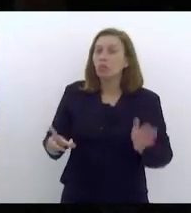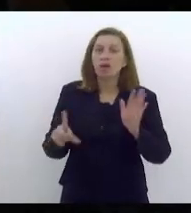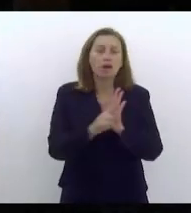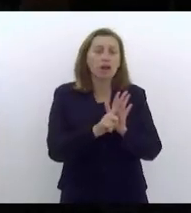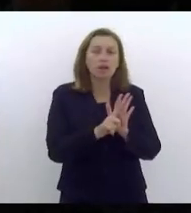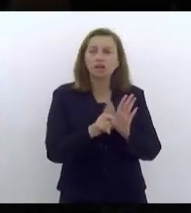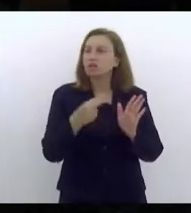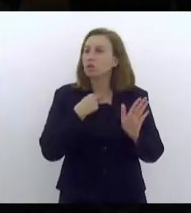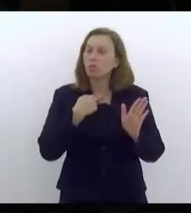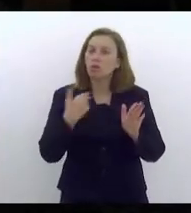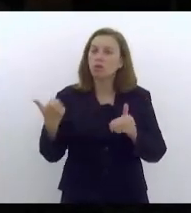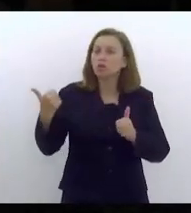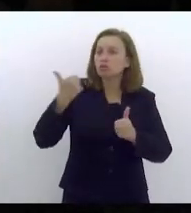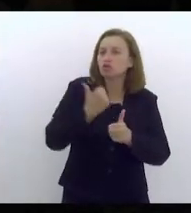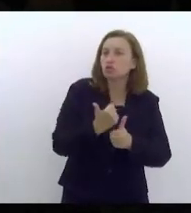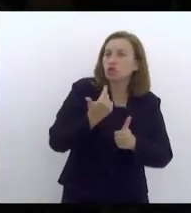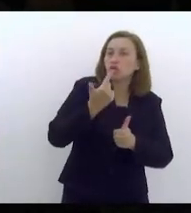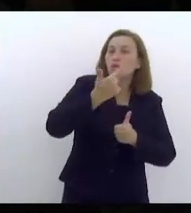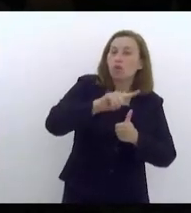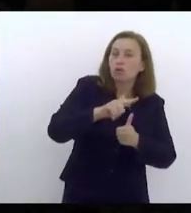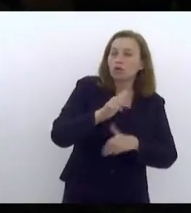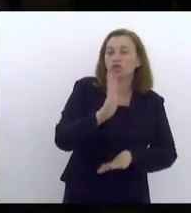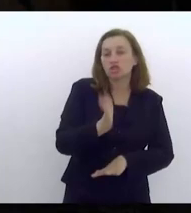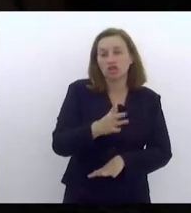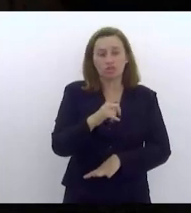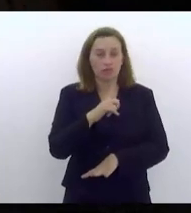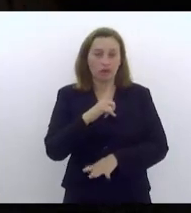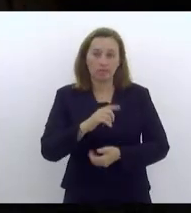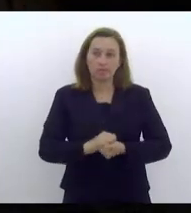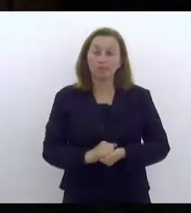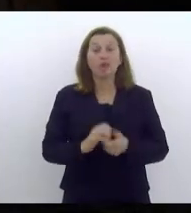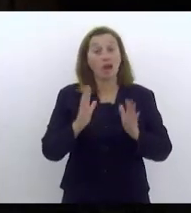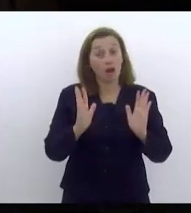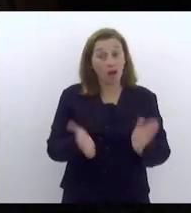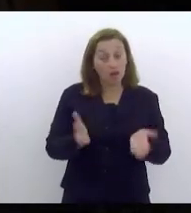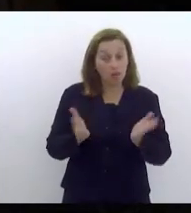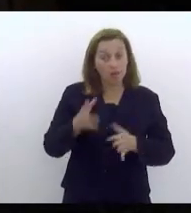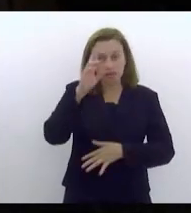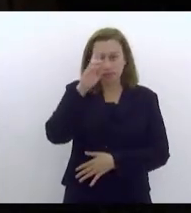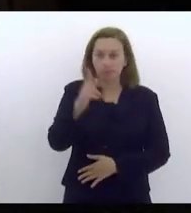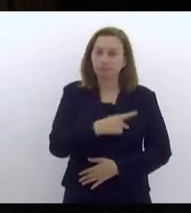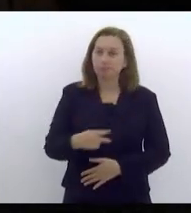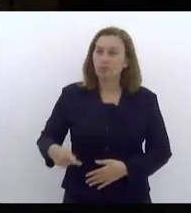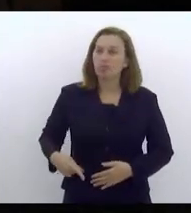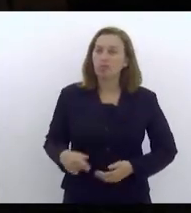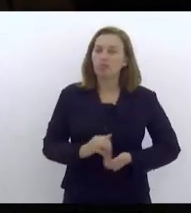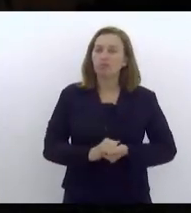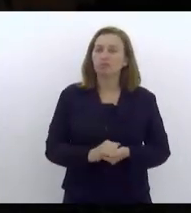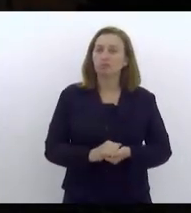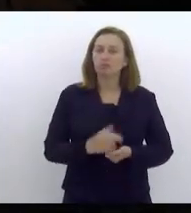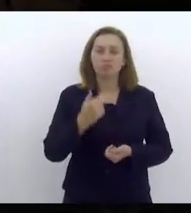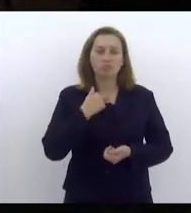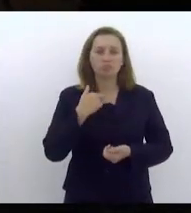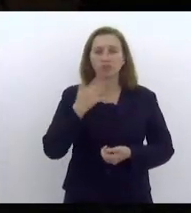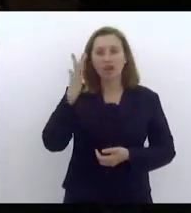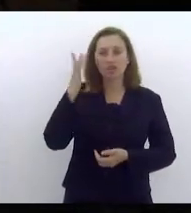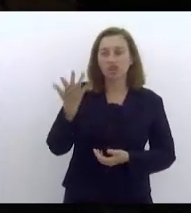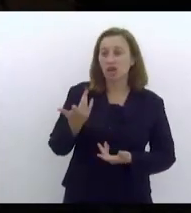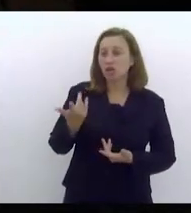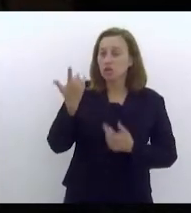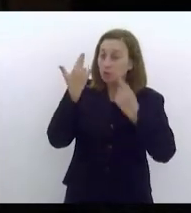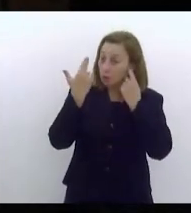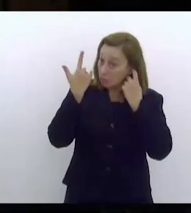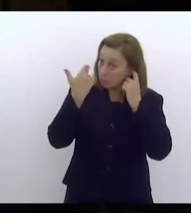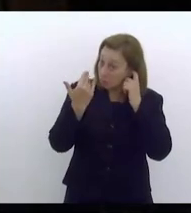pode sobrepor outra lei que já existe. Agora, senhor presidente, eu não posso achar razoável que